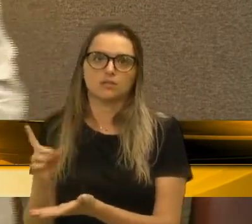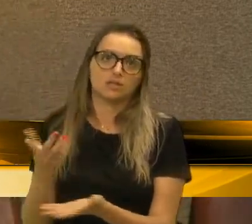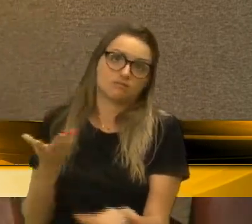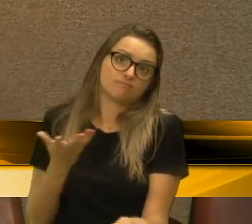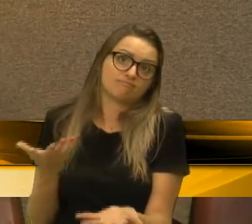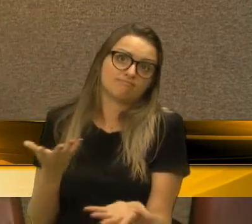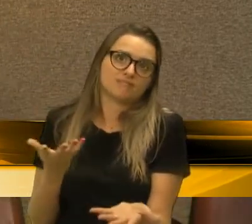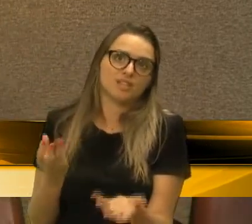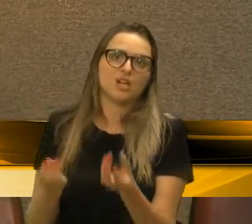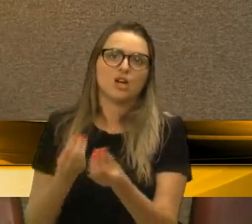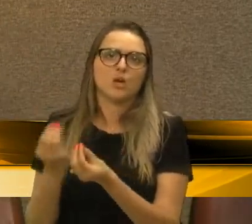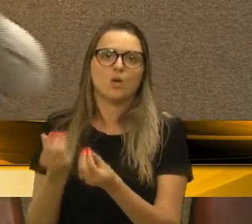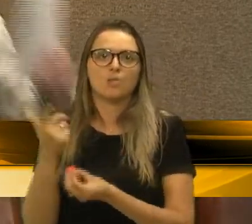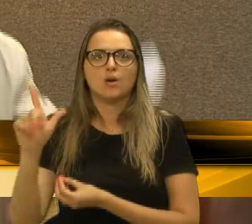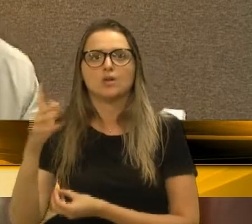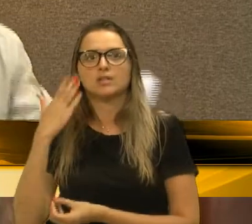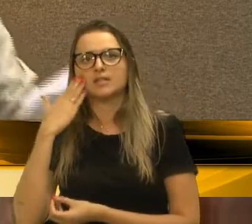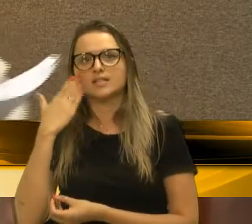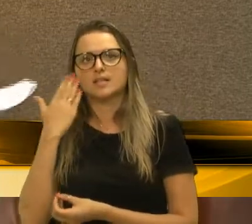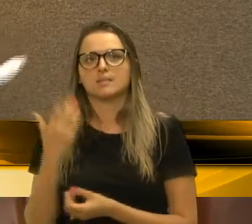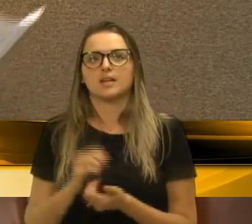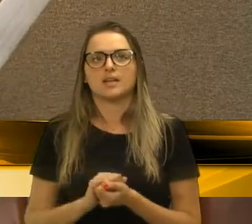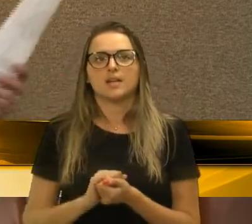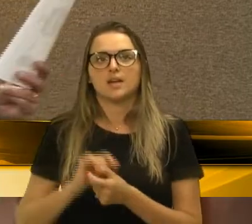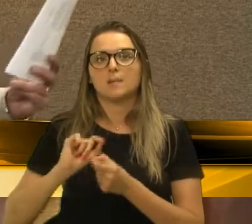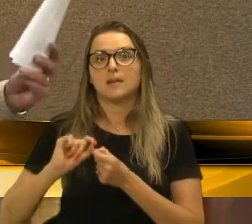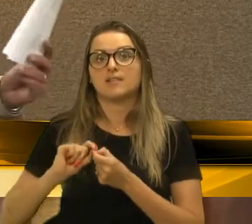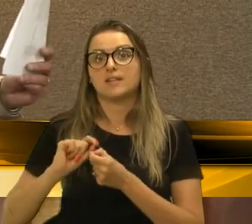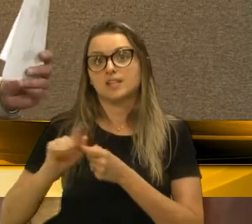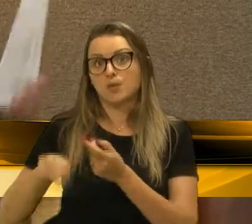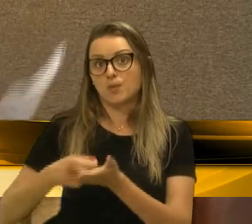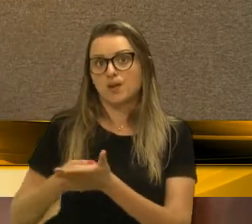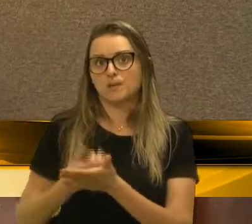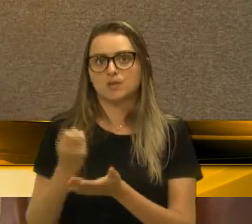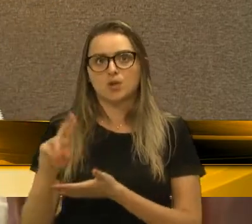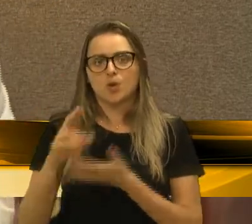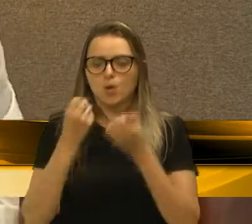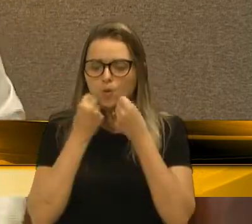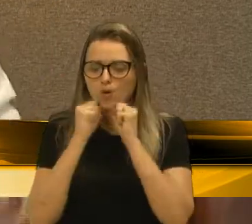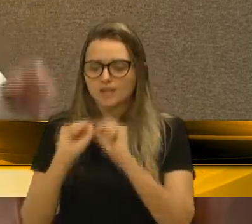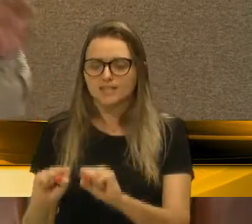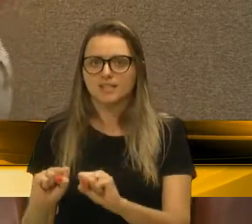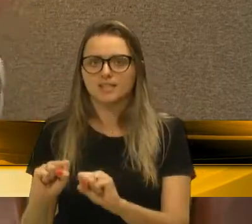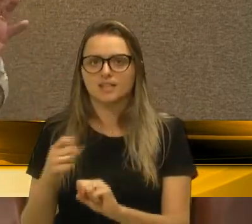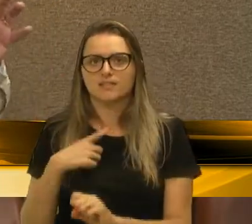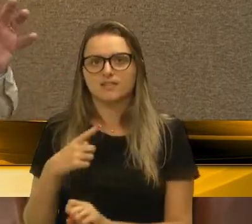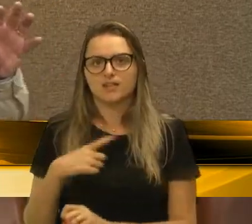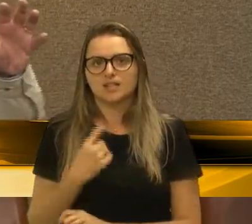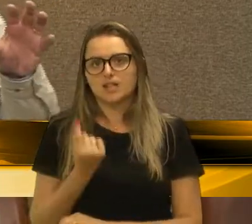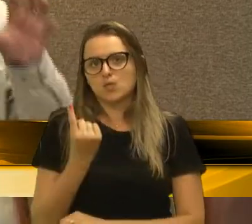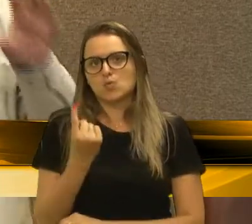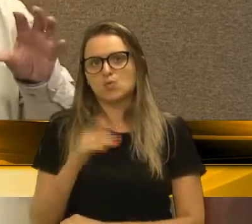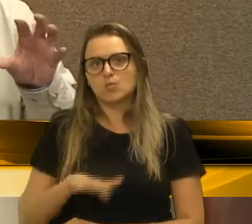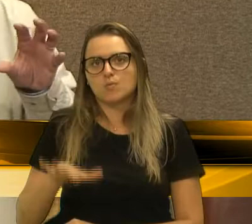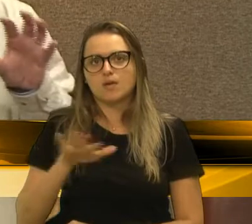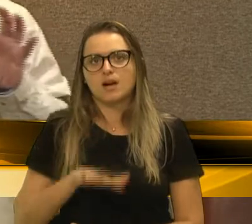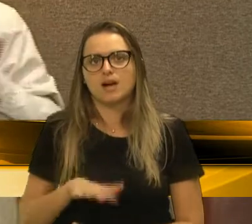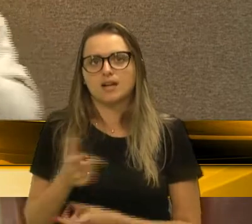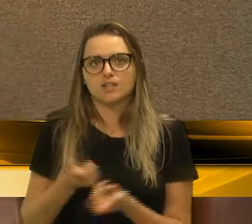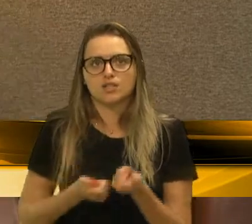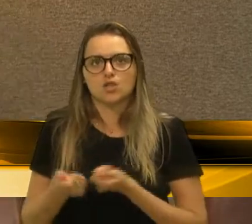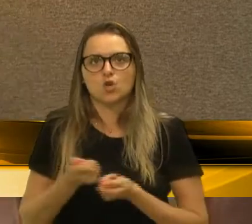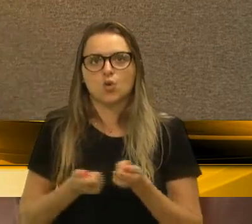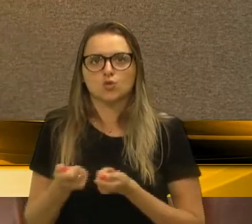Como a outra vai saber para fazer a compensação? Ou será que a secretaria terá que ter um setor específico de